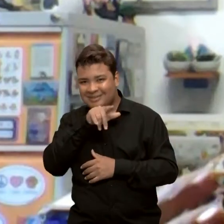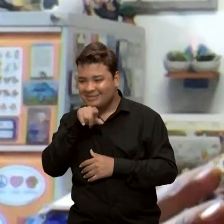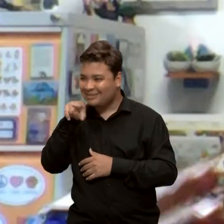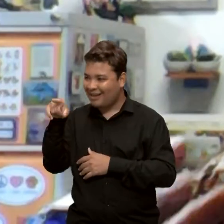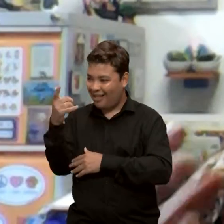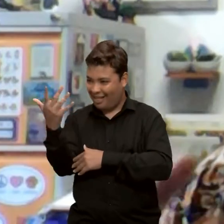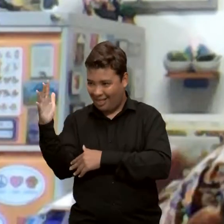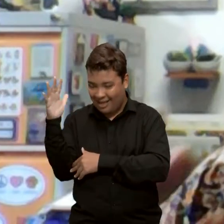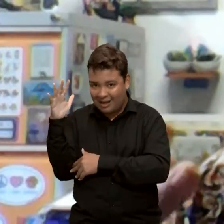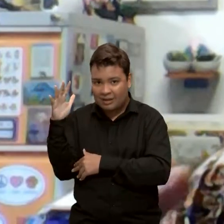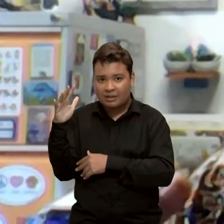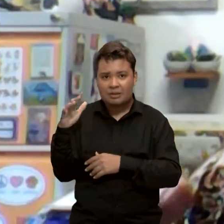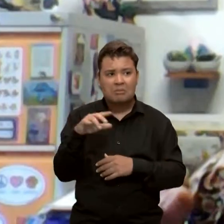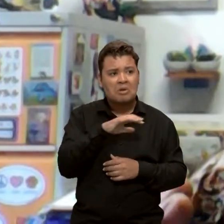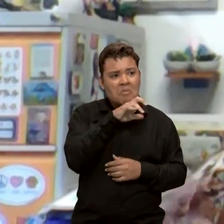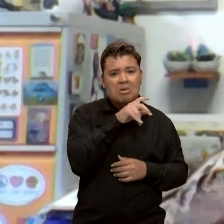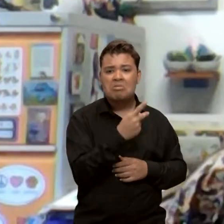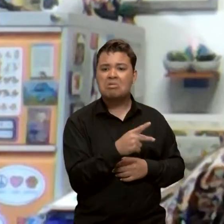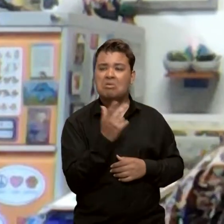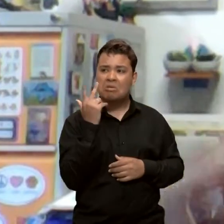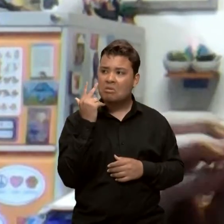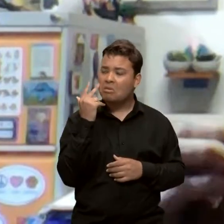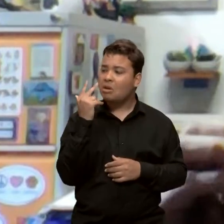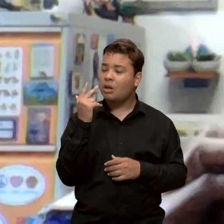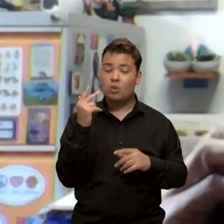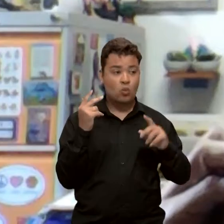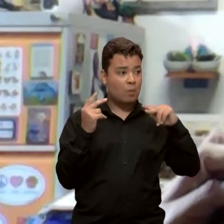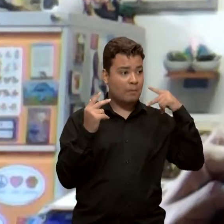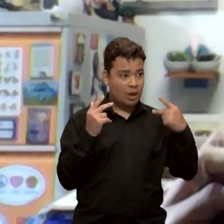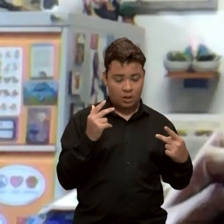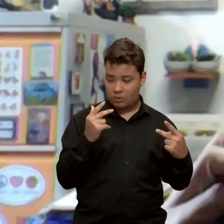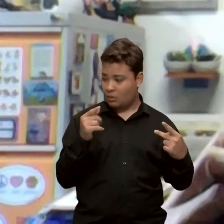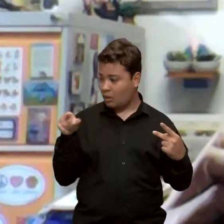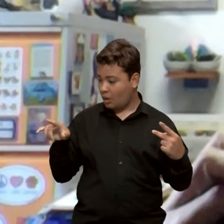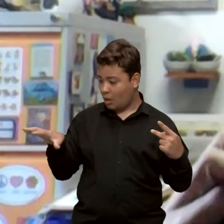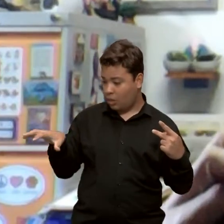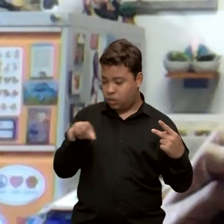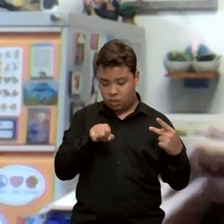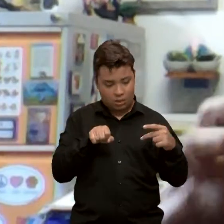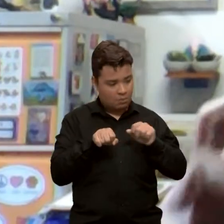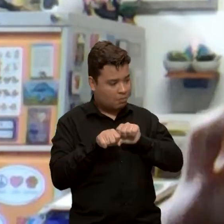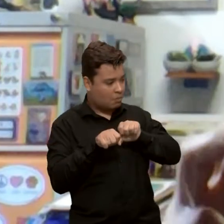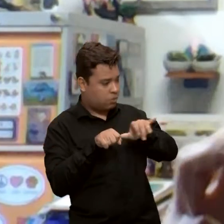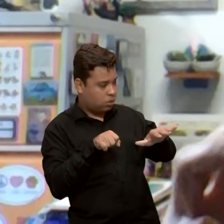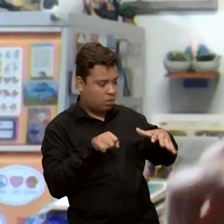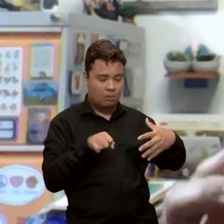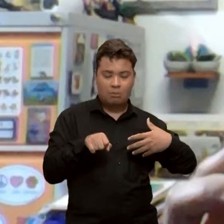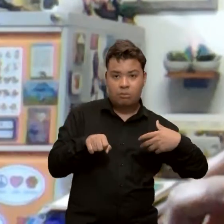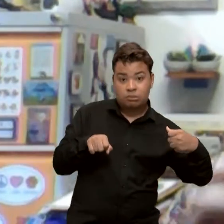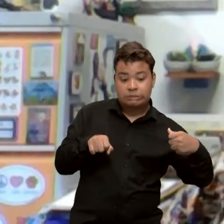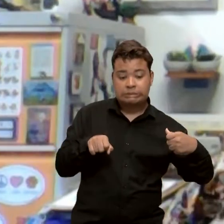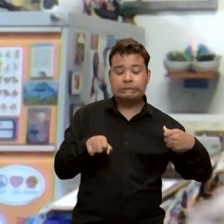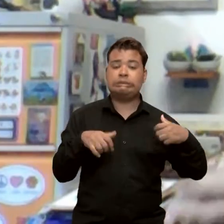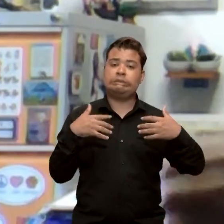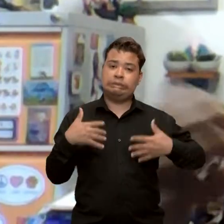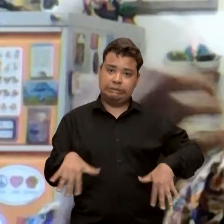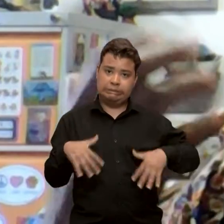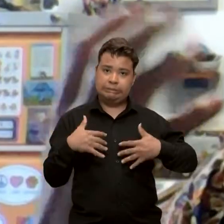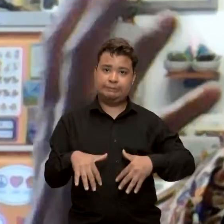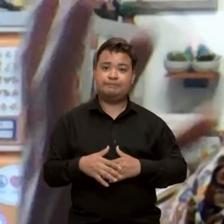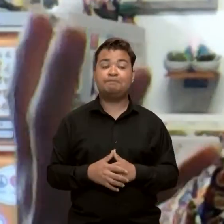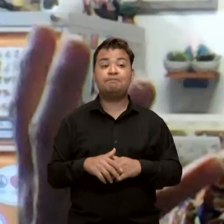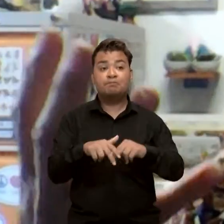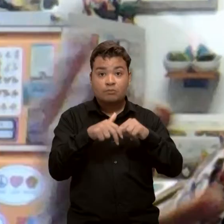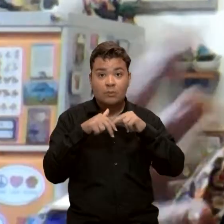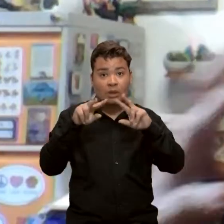os animais e nós, seres humanos, né? Então, assim, é importante, o conceito de saúde única, ele trata a